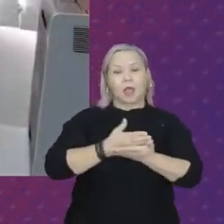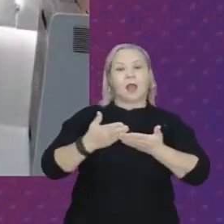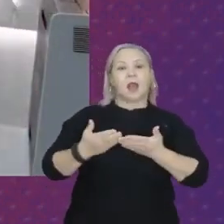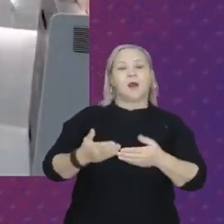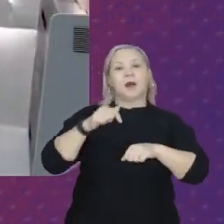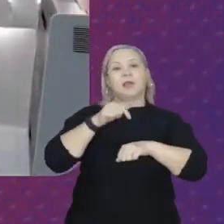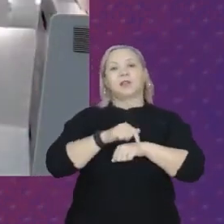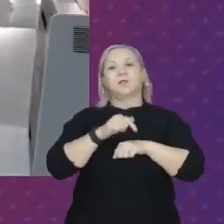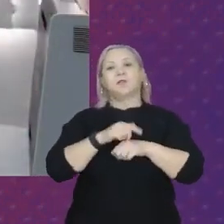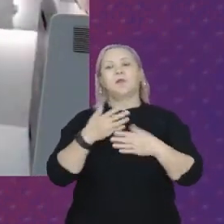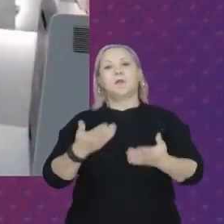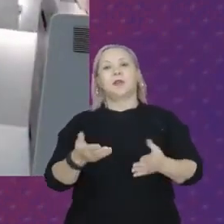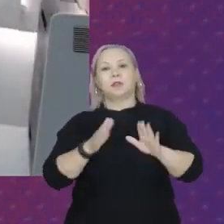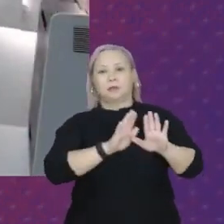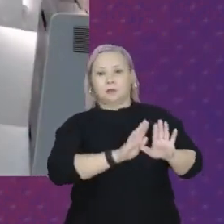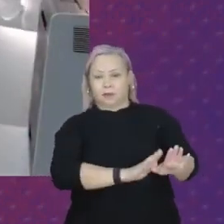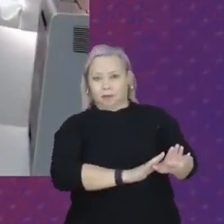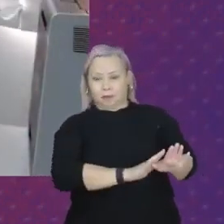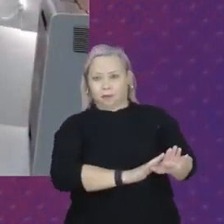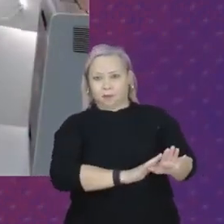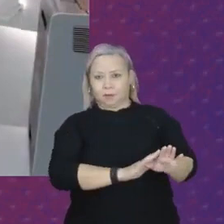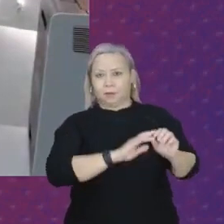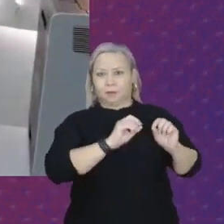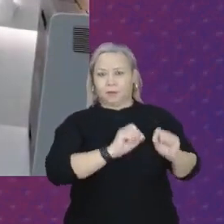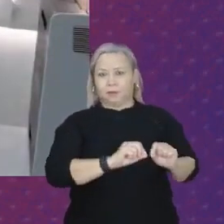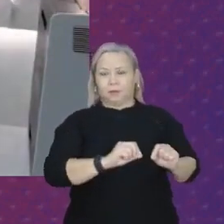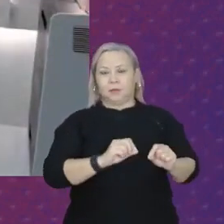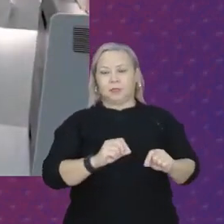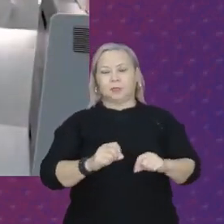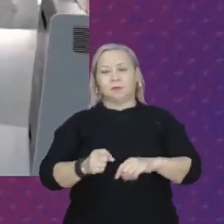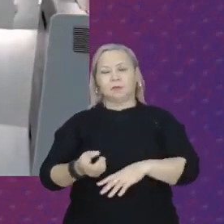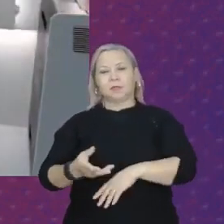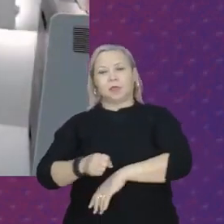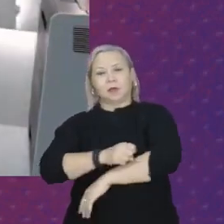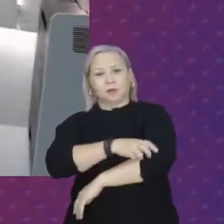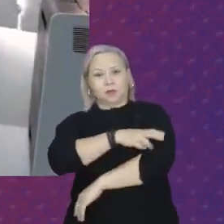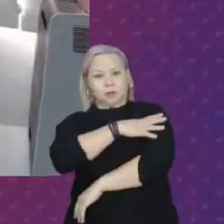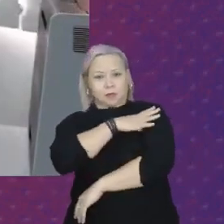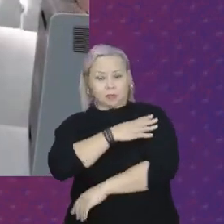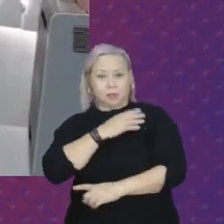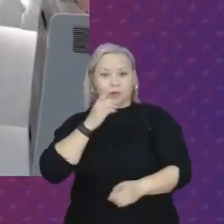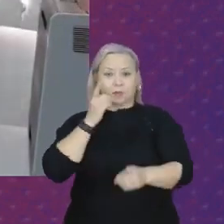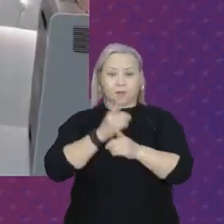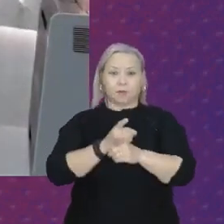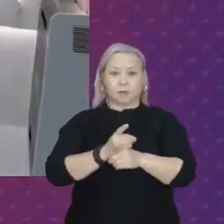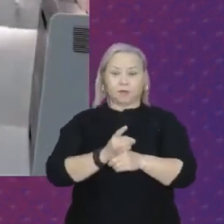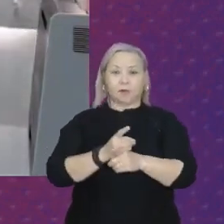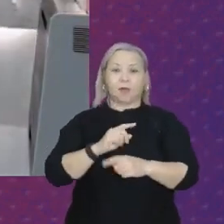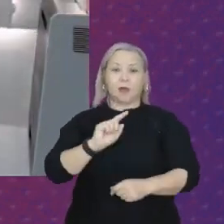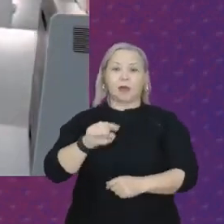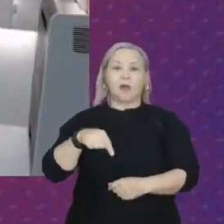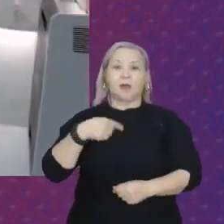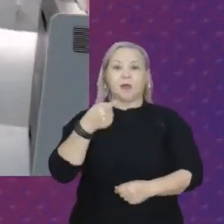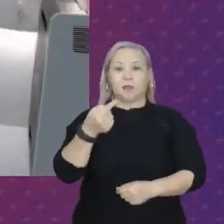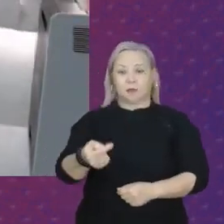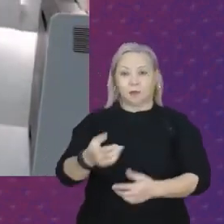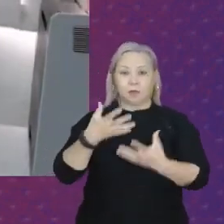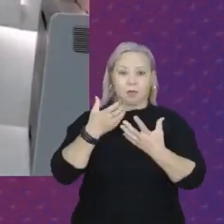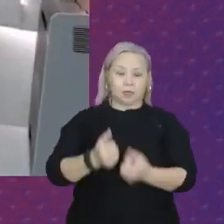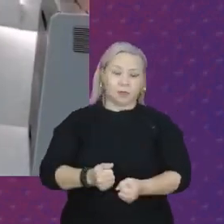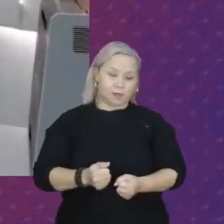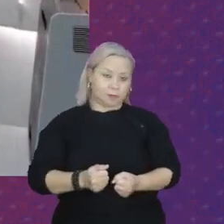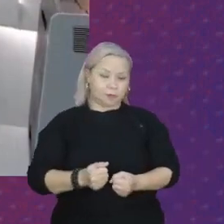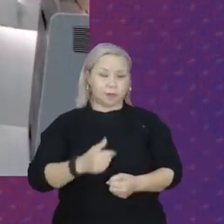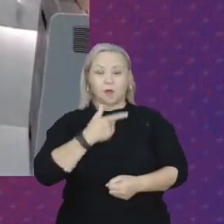em que deixamos os anos iniciais, vamos encontrar os homens cada vez mais assumindo os espaços de